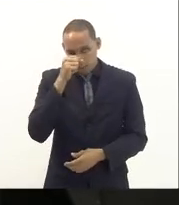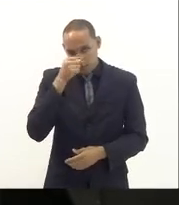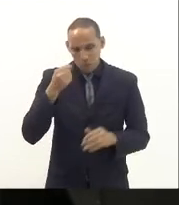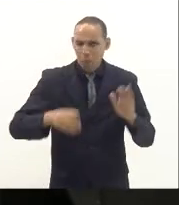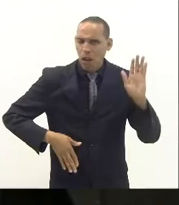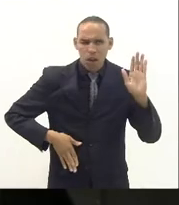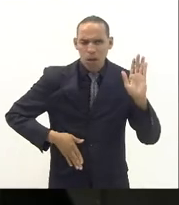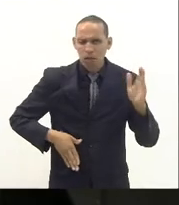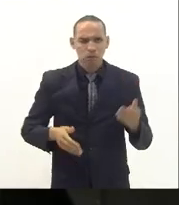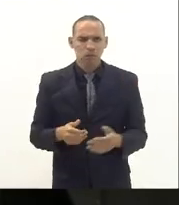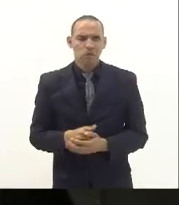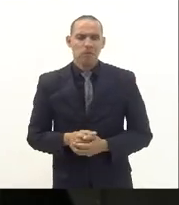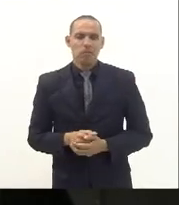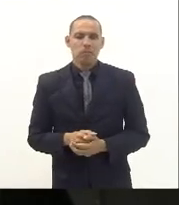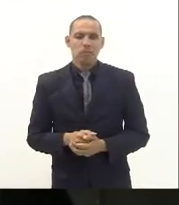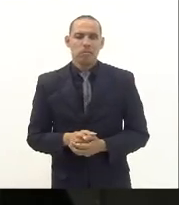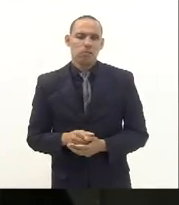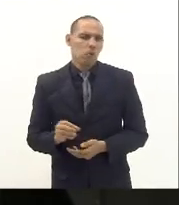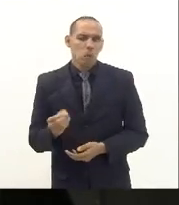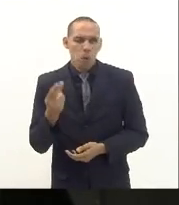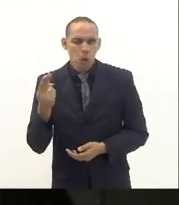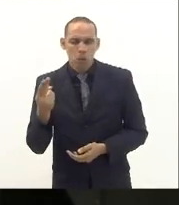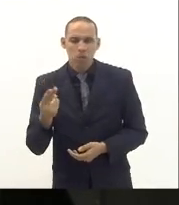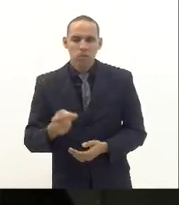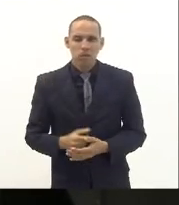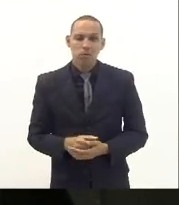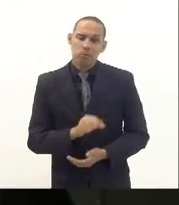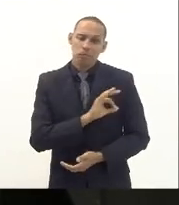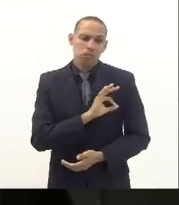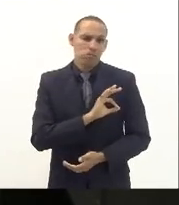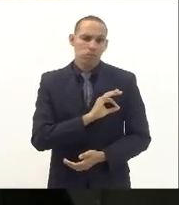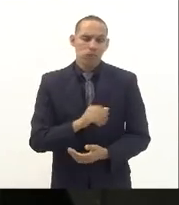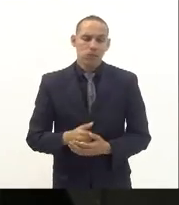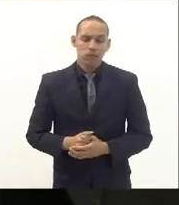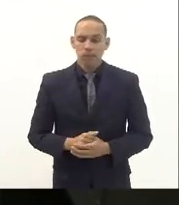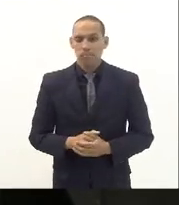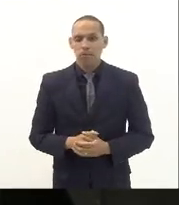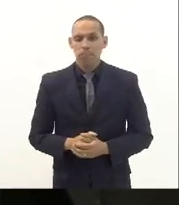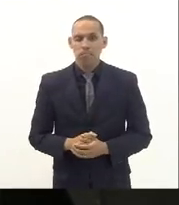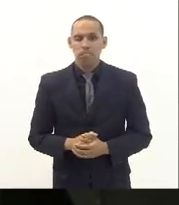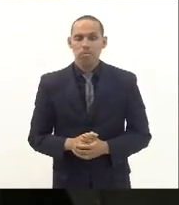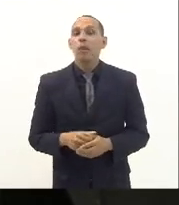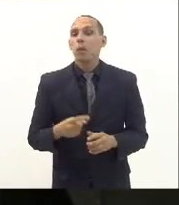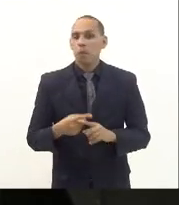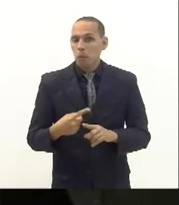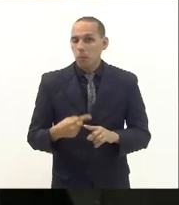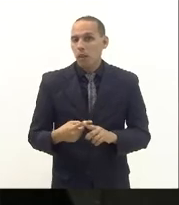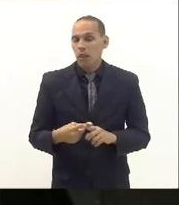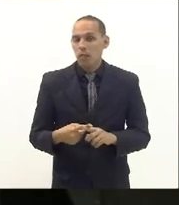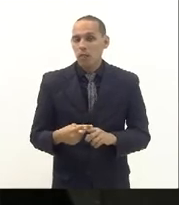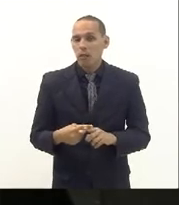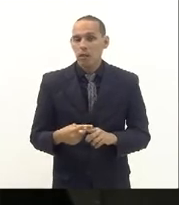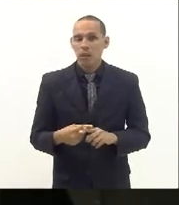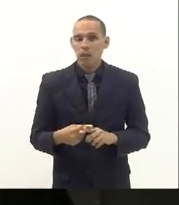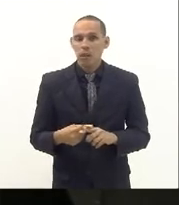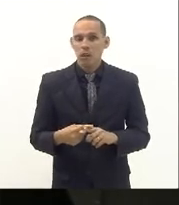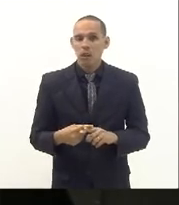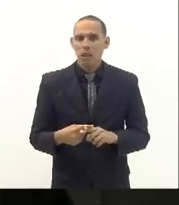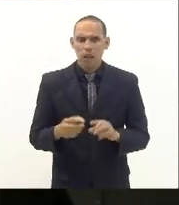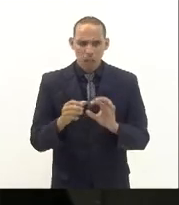bandidos que a sejam policiais porque não está